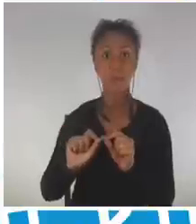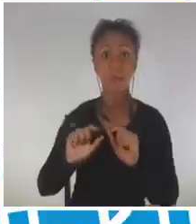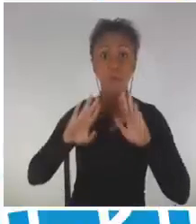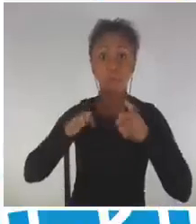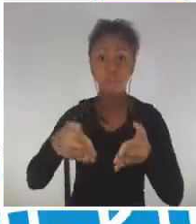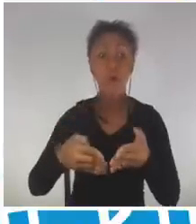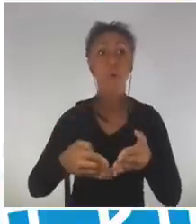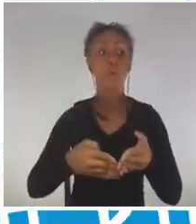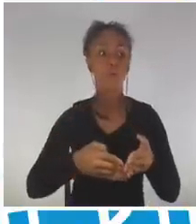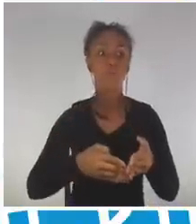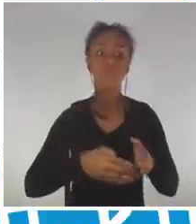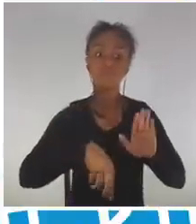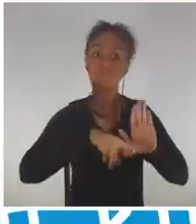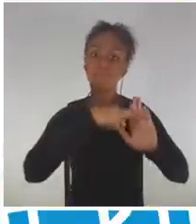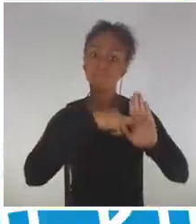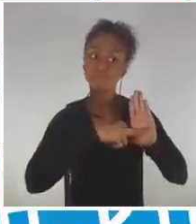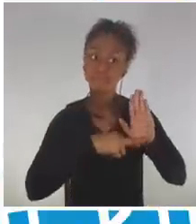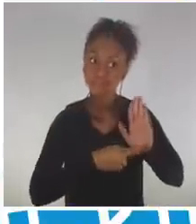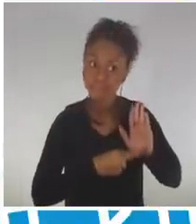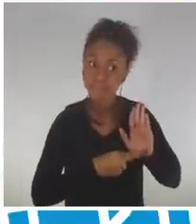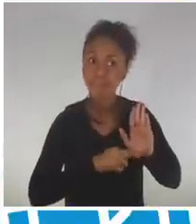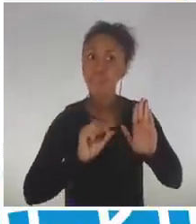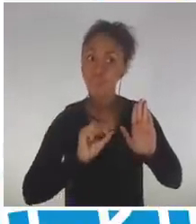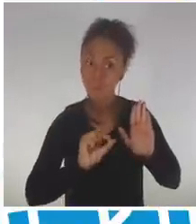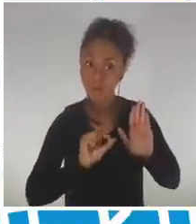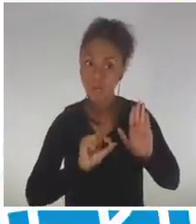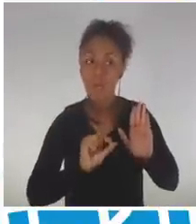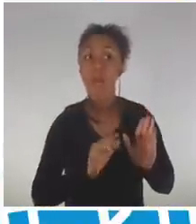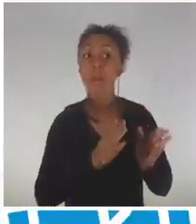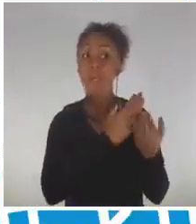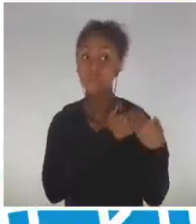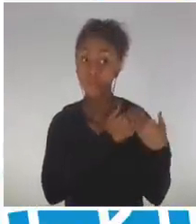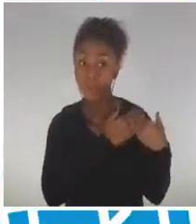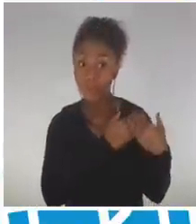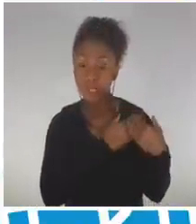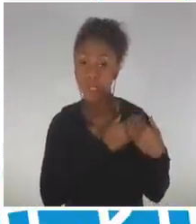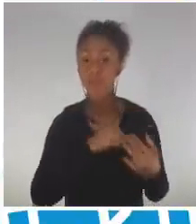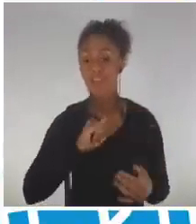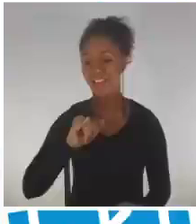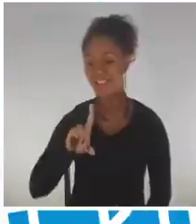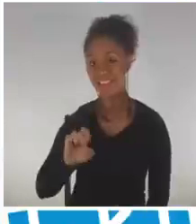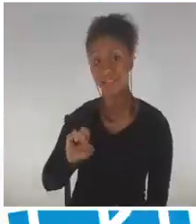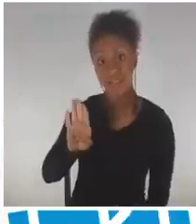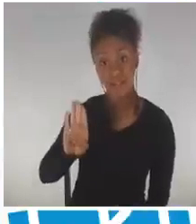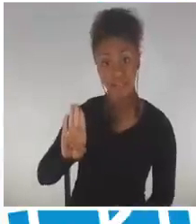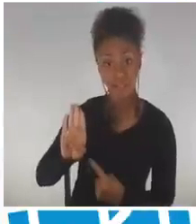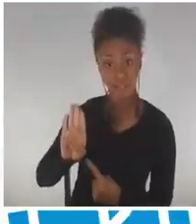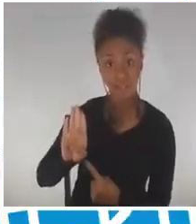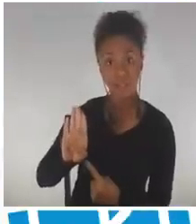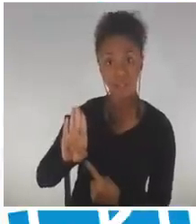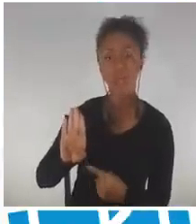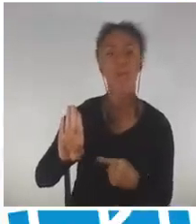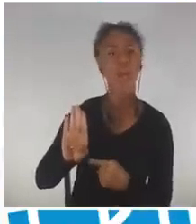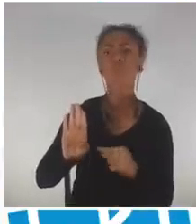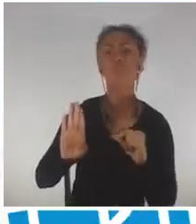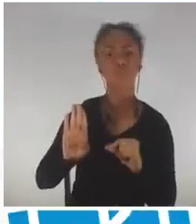né, que se dá por meio da publicação do IDEB, né, que é um indicador